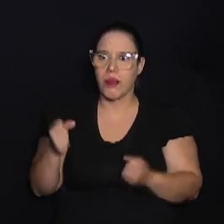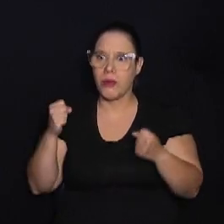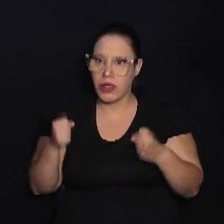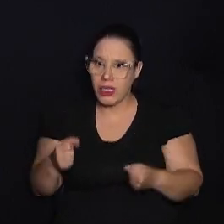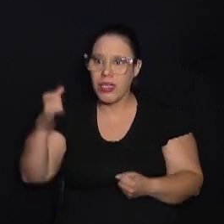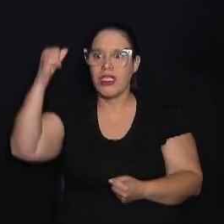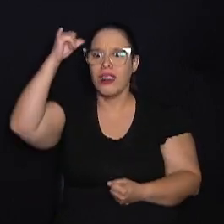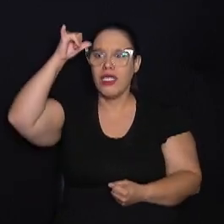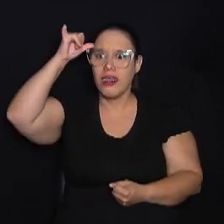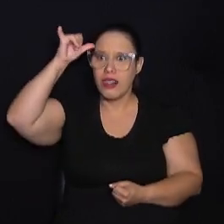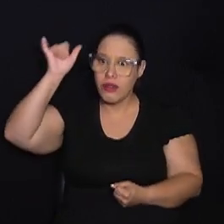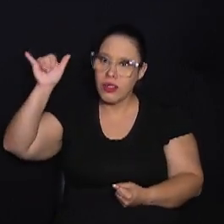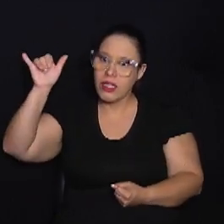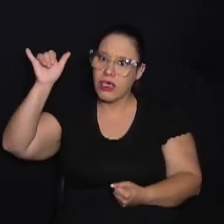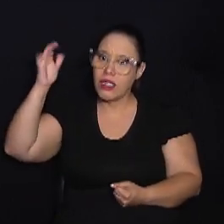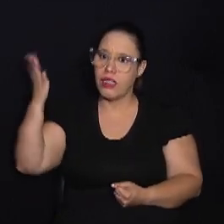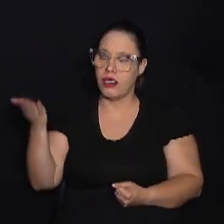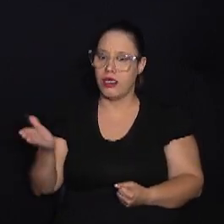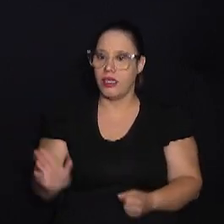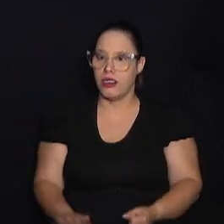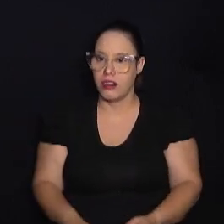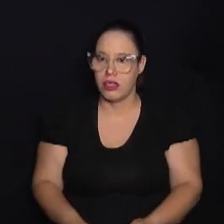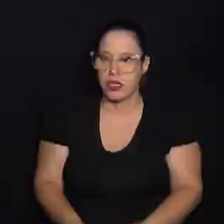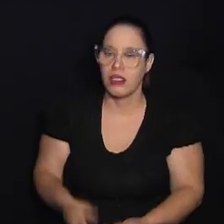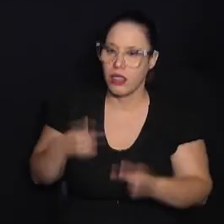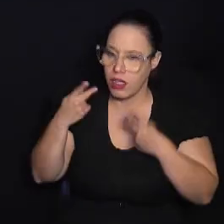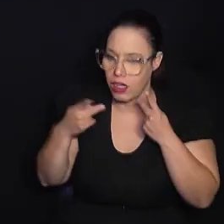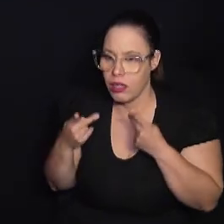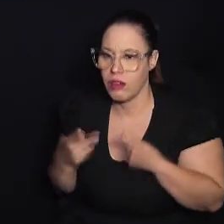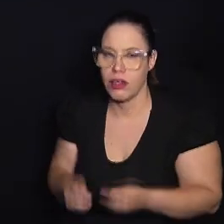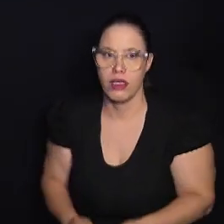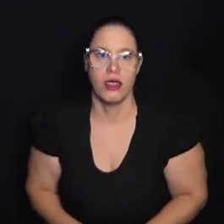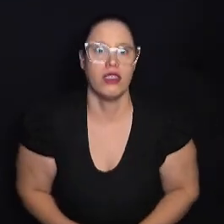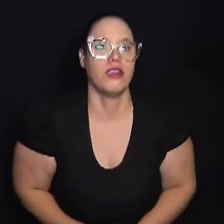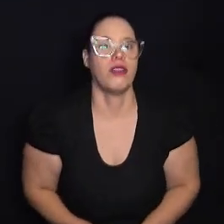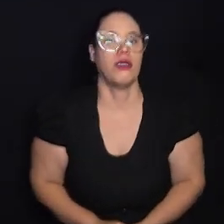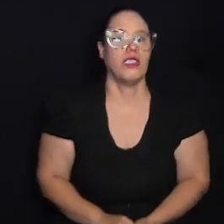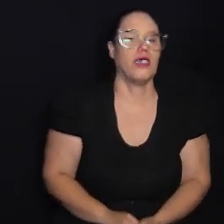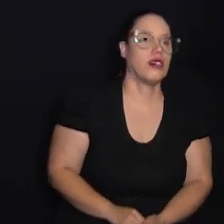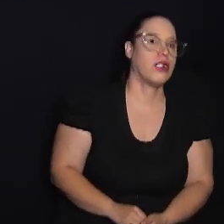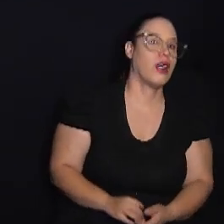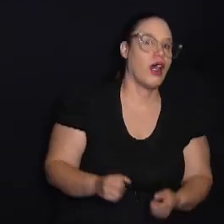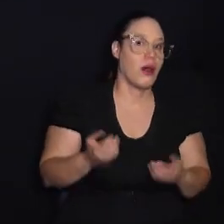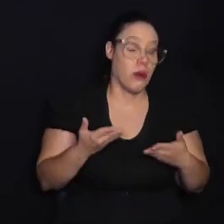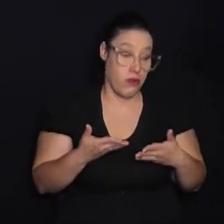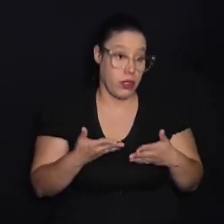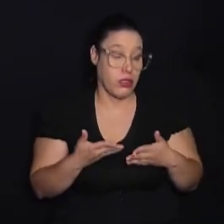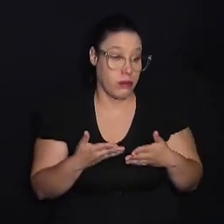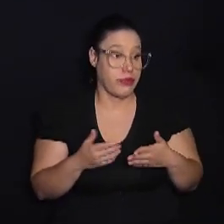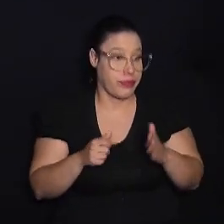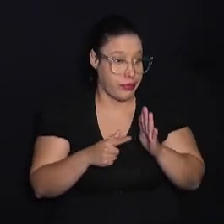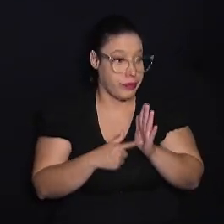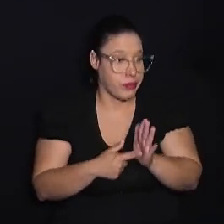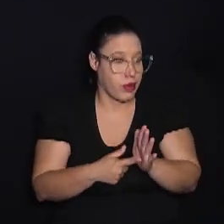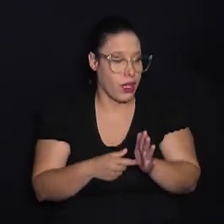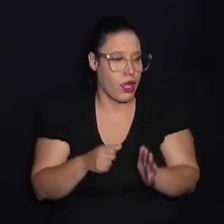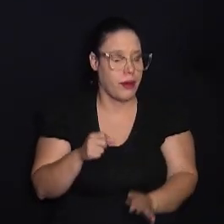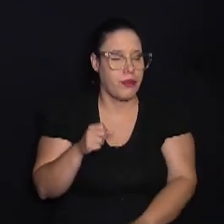ser assim, então a gente tem que falar muito sobre isso. Eu gostaria que a senhora até aproveitasse esse momento, né, para reforçar aí